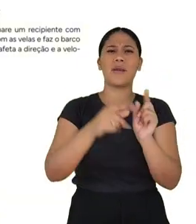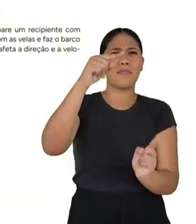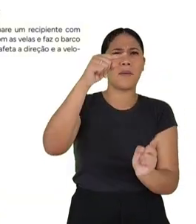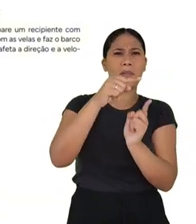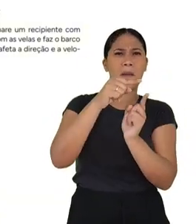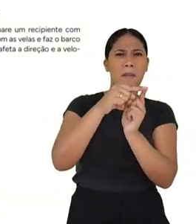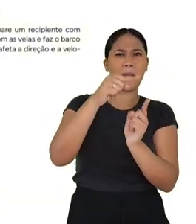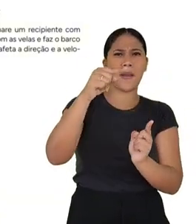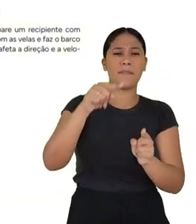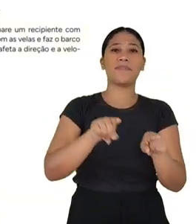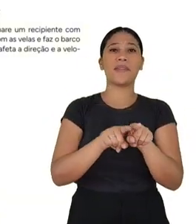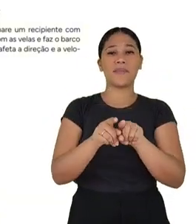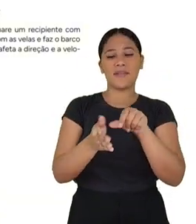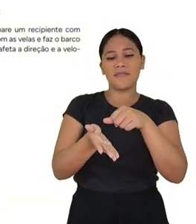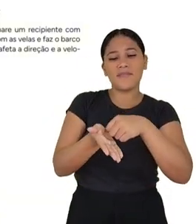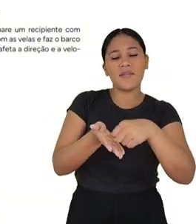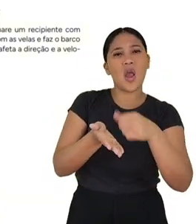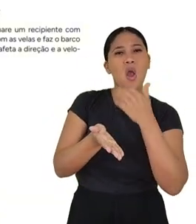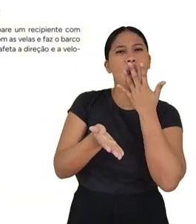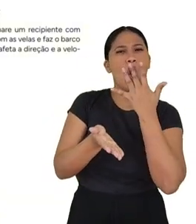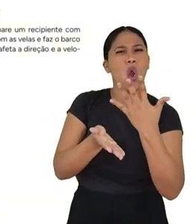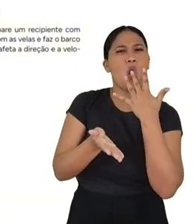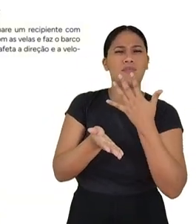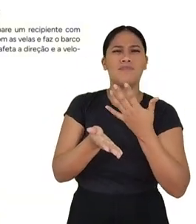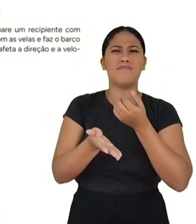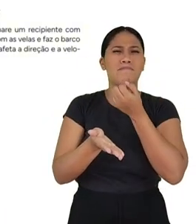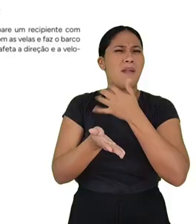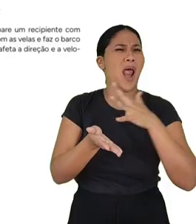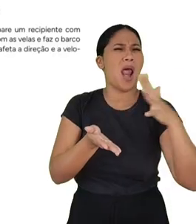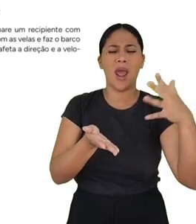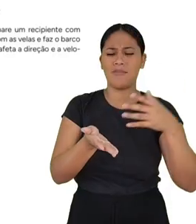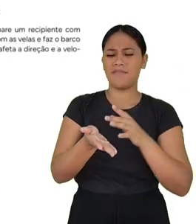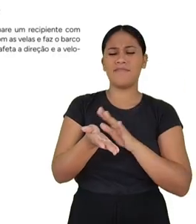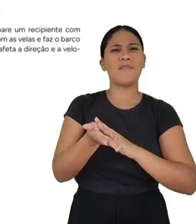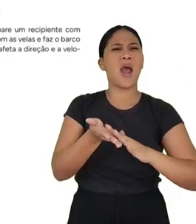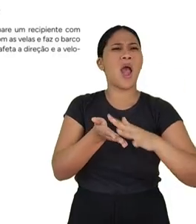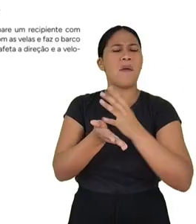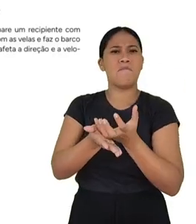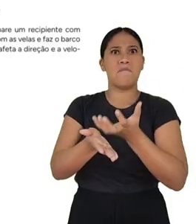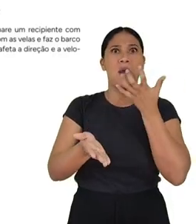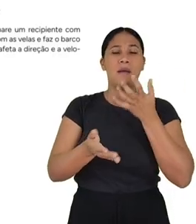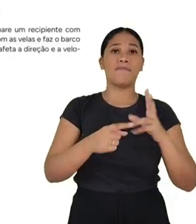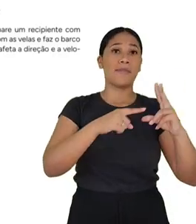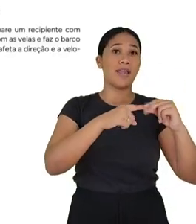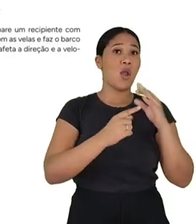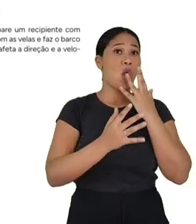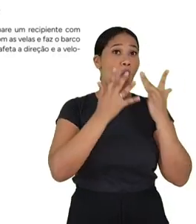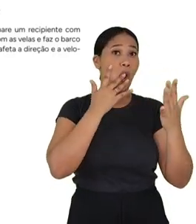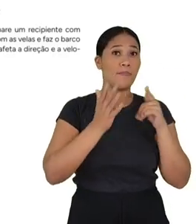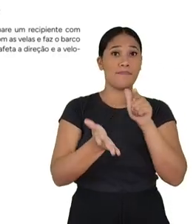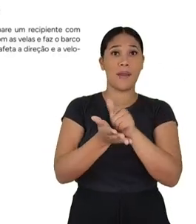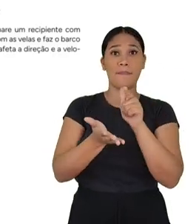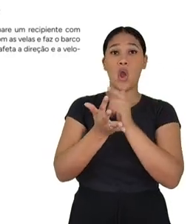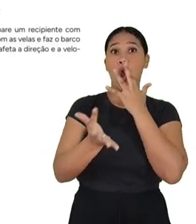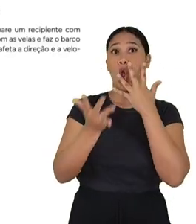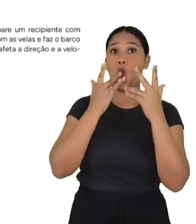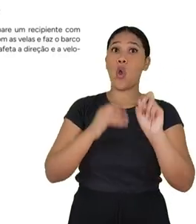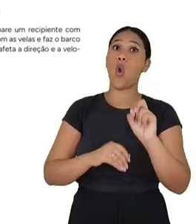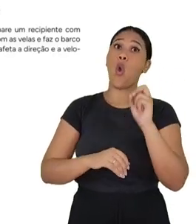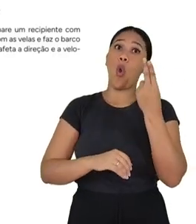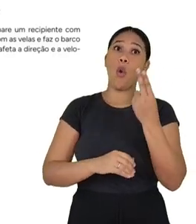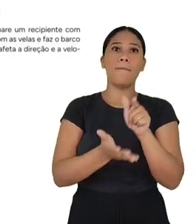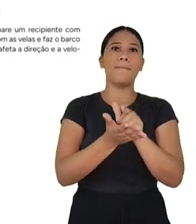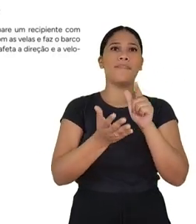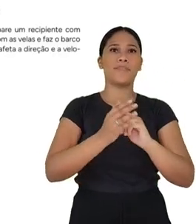pincéis de diferentes tamanhos, adesivos coloridos e com brilhos, canetas coloridas,